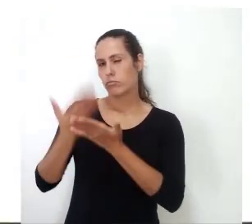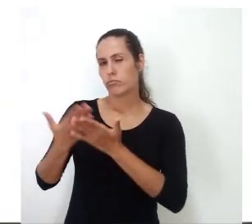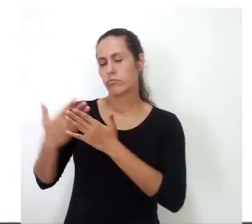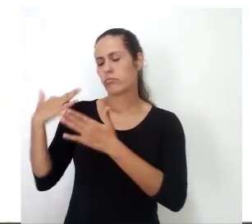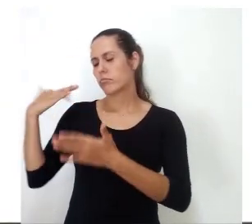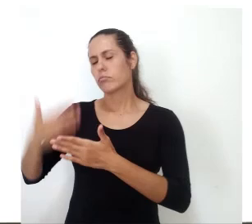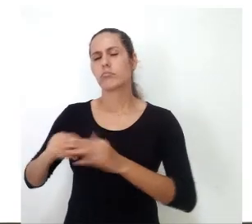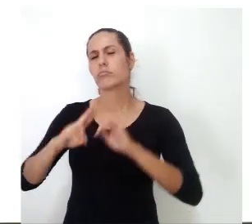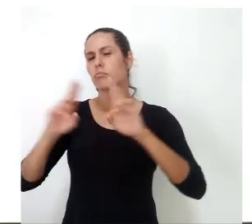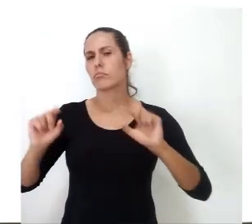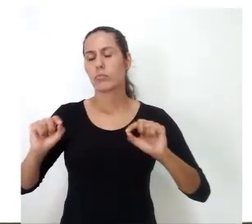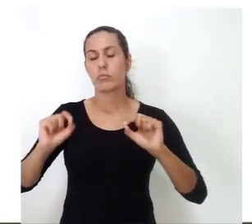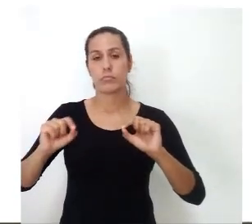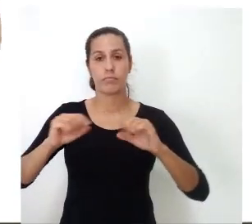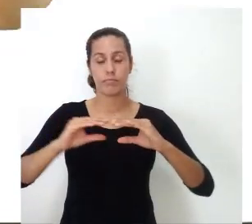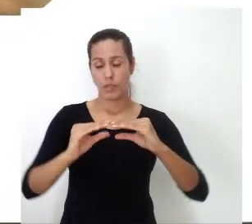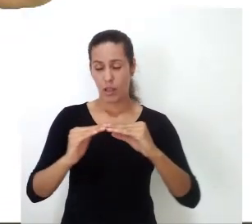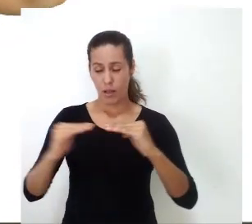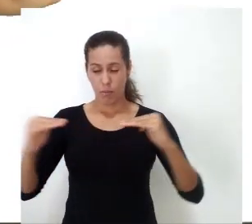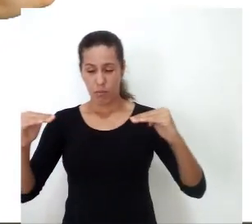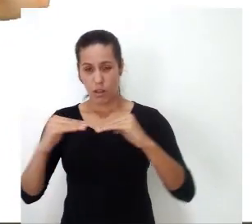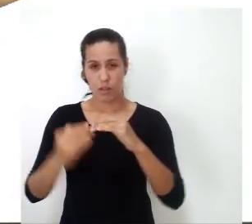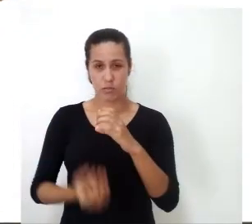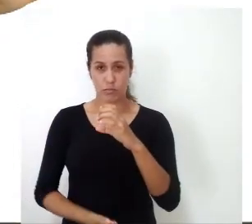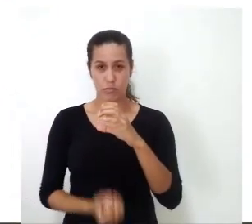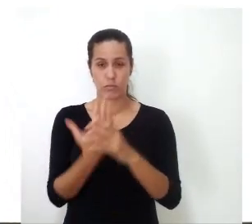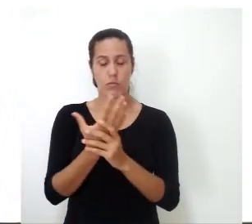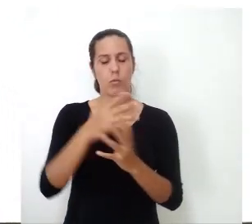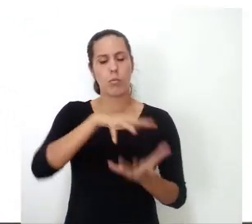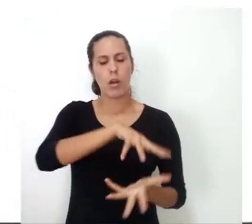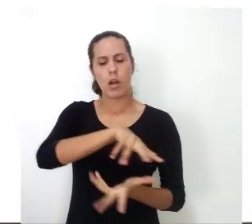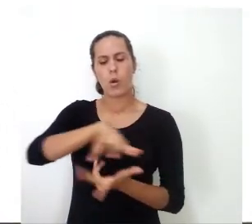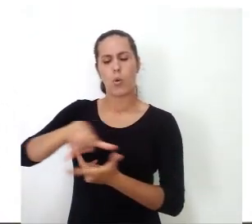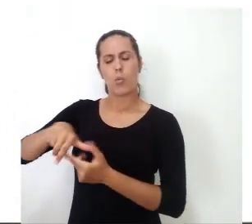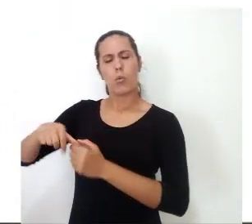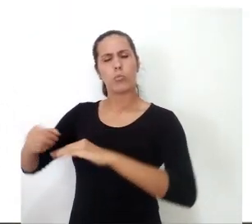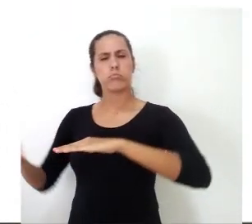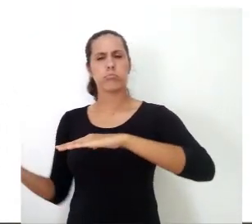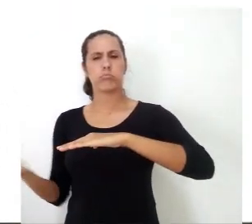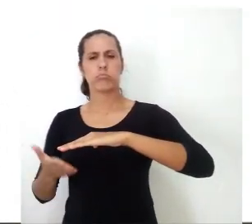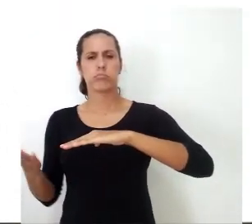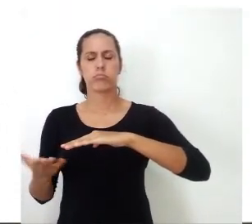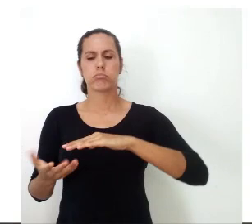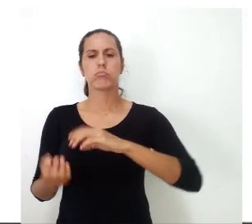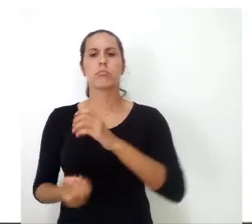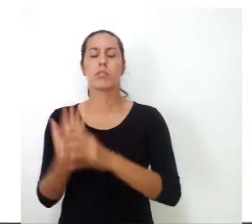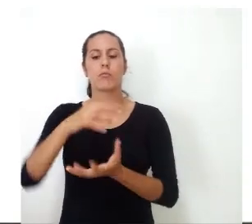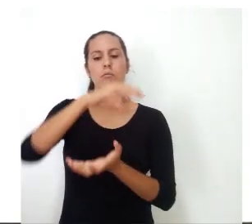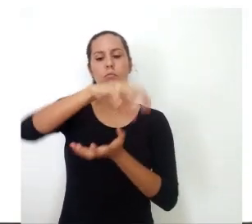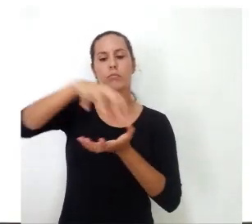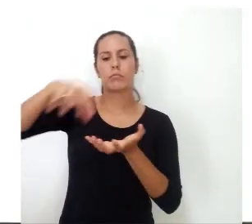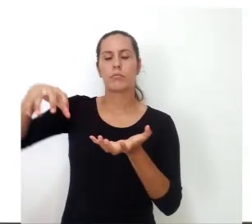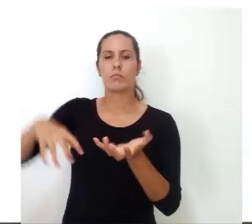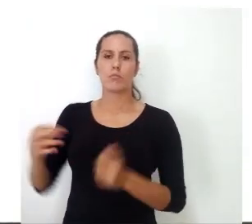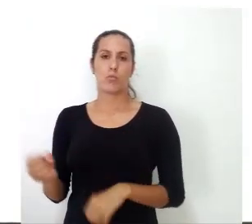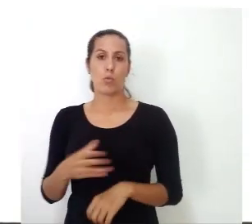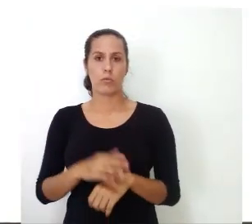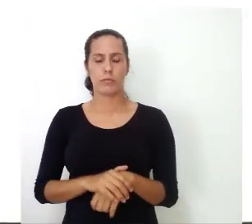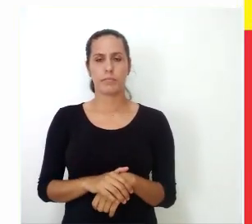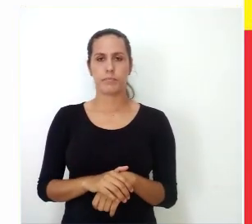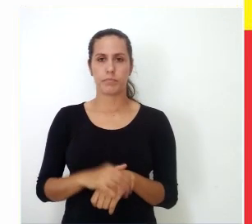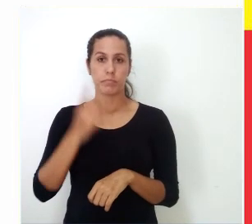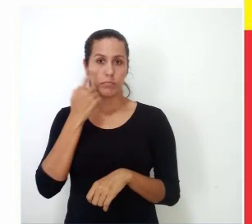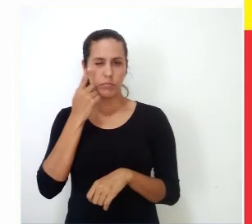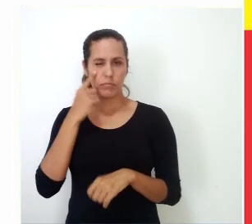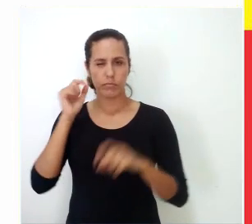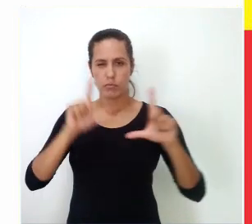viu que as placas tectônicas vão formar o mundo moderno e sua nova distribuição. Aí a gente